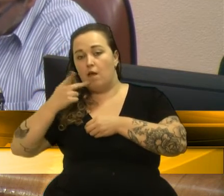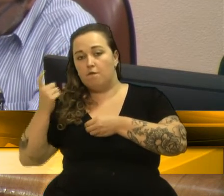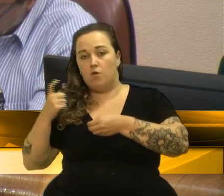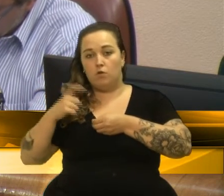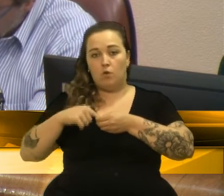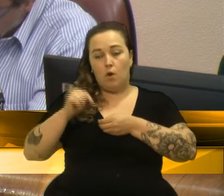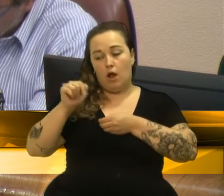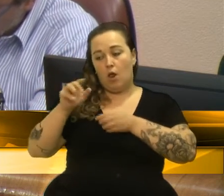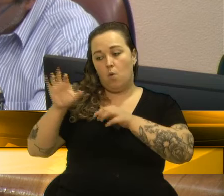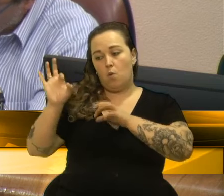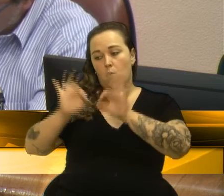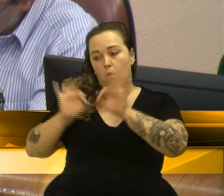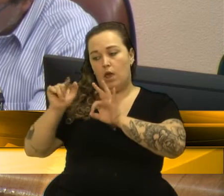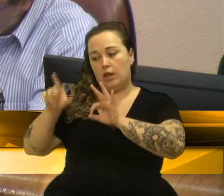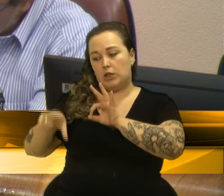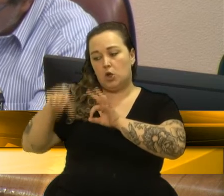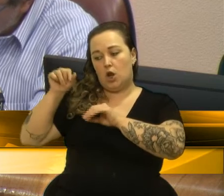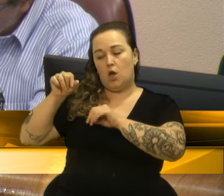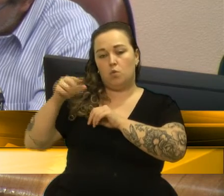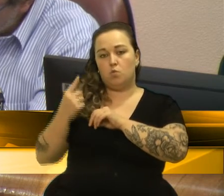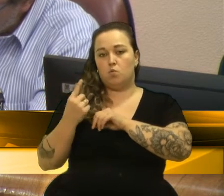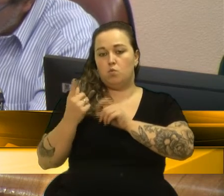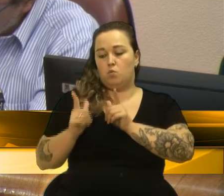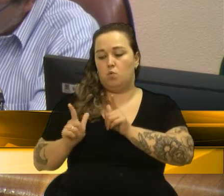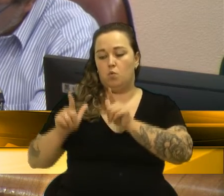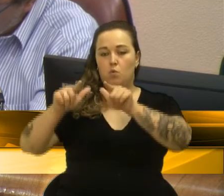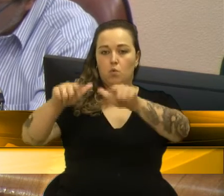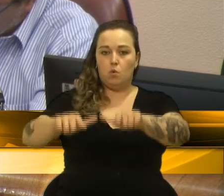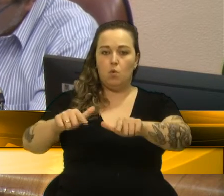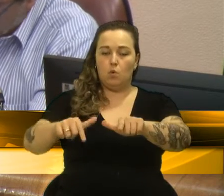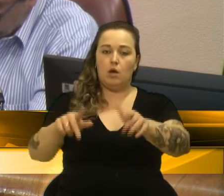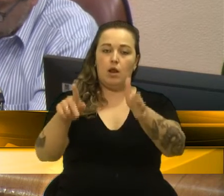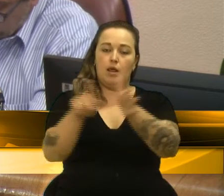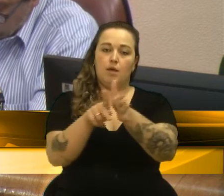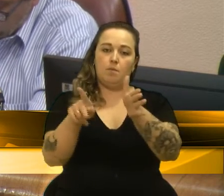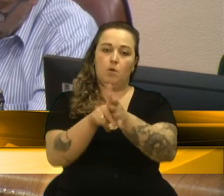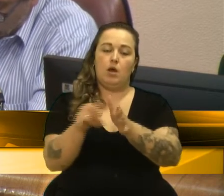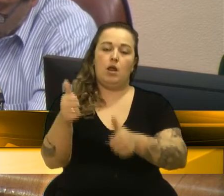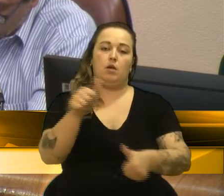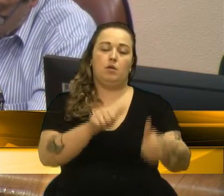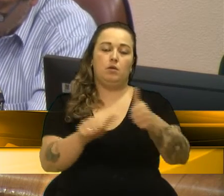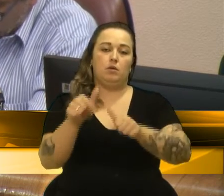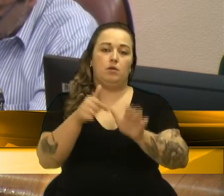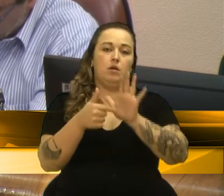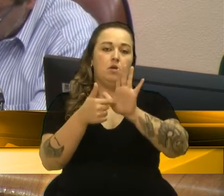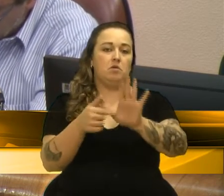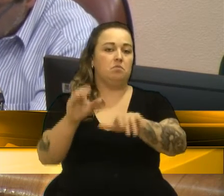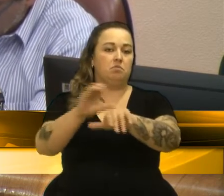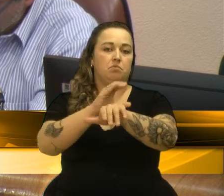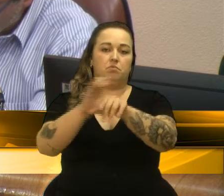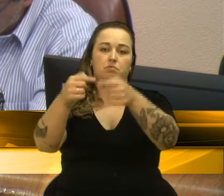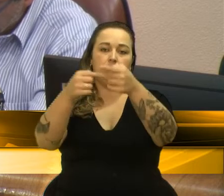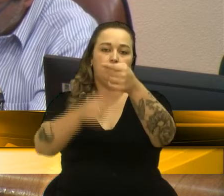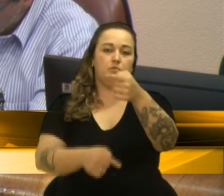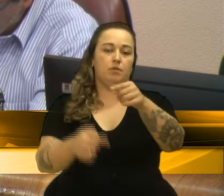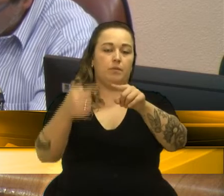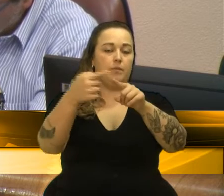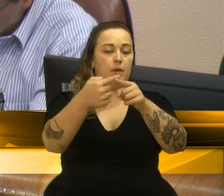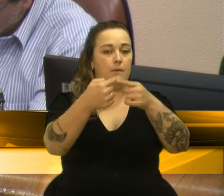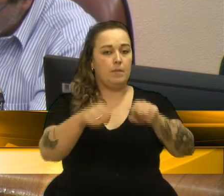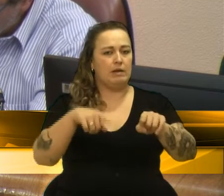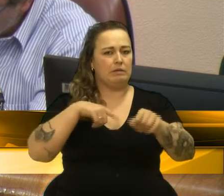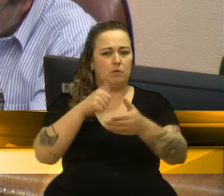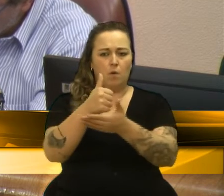sua organização, com fundamento em atos administrativos qualificadamente inconstitucionais e sob